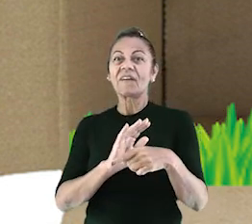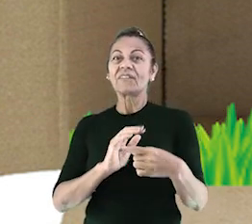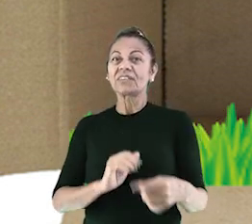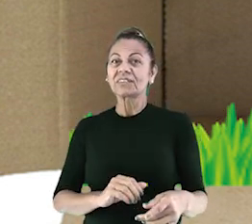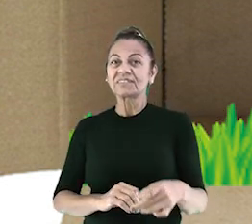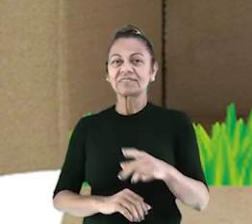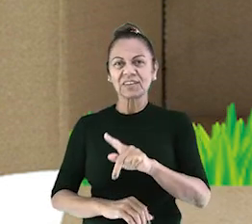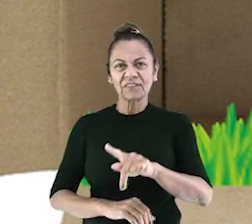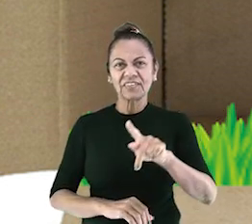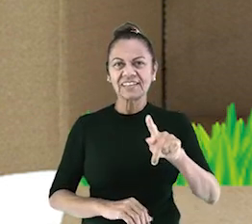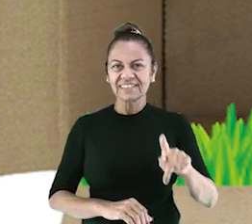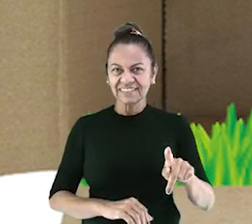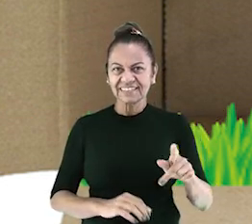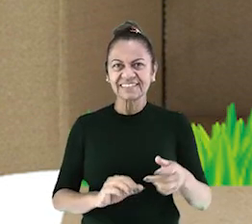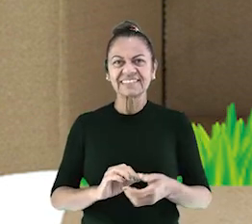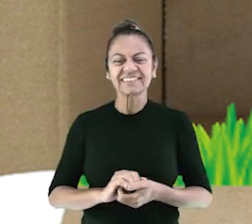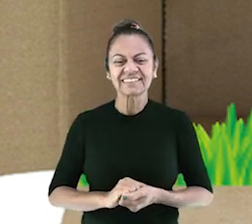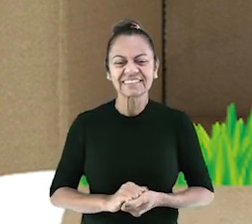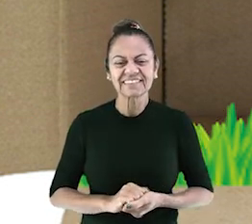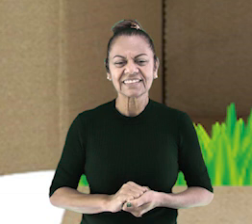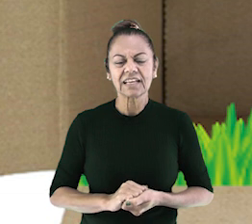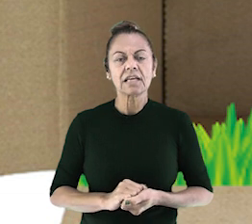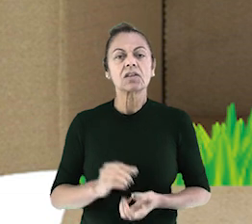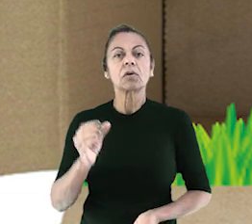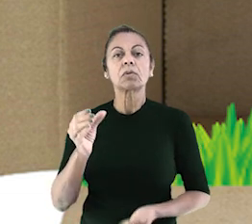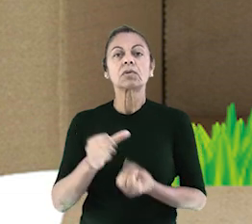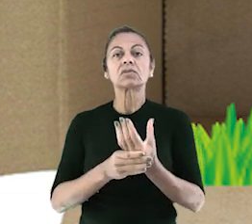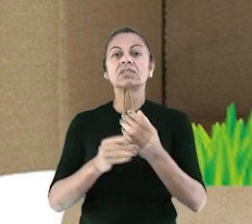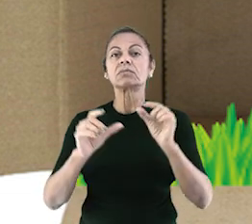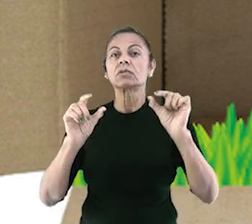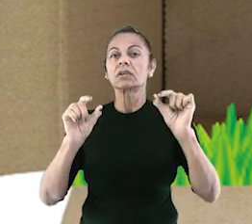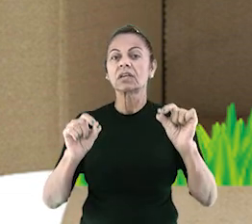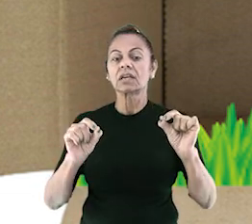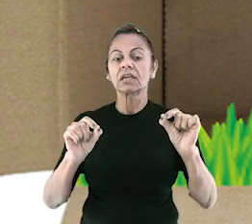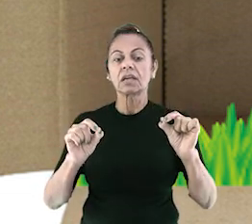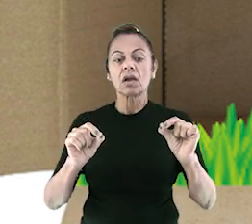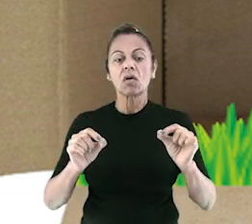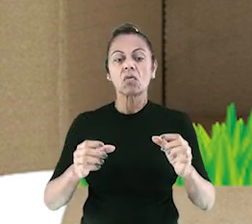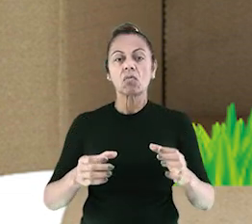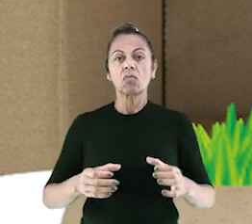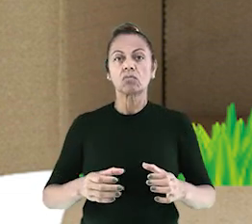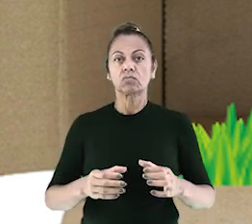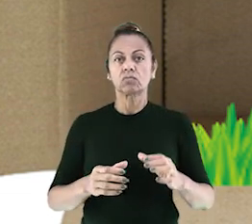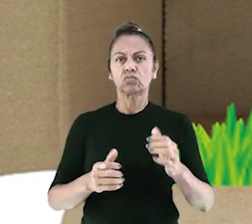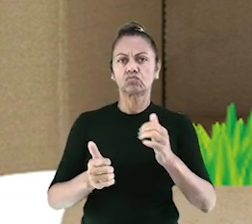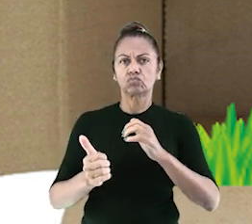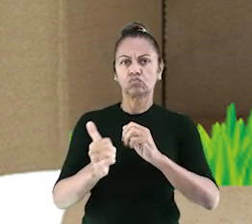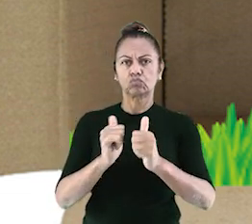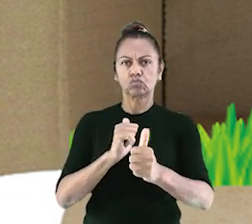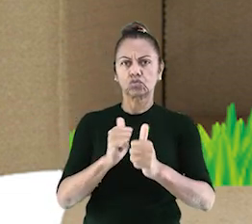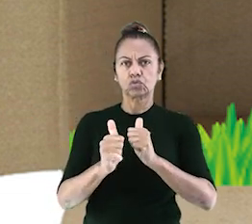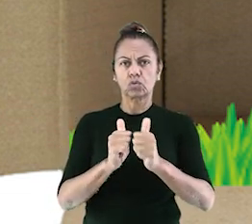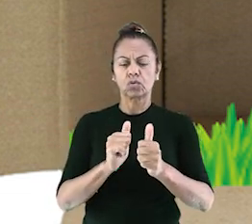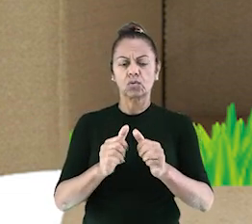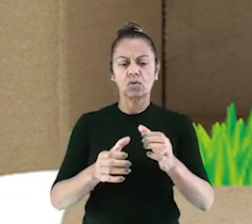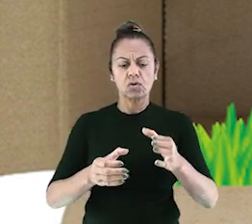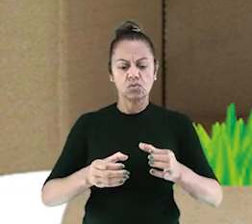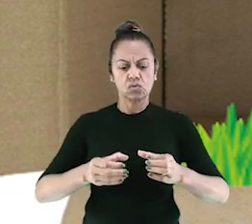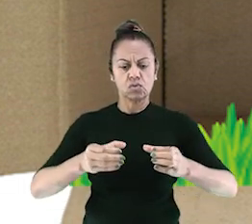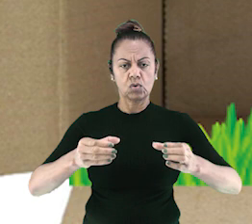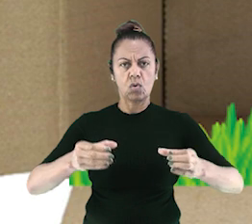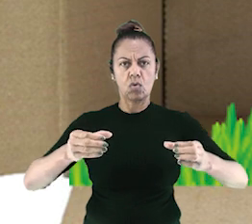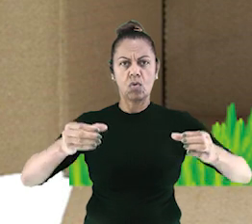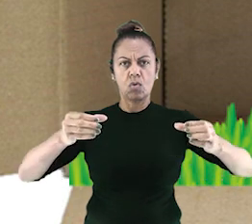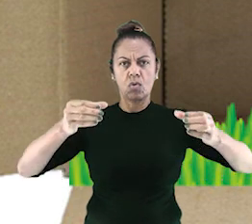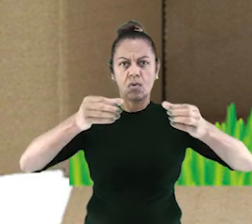quadro, as engenhocas do professor Wallace. Produzimos um jogo de torre feito de